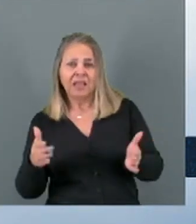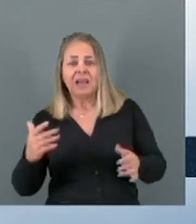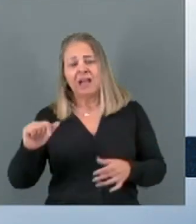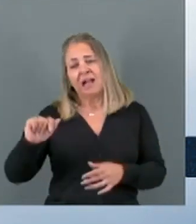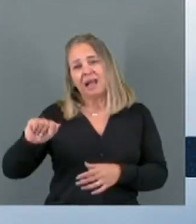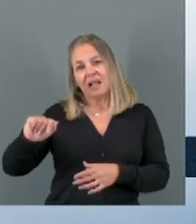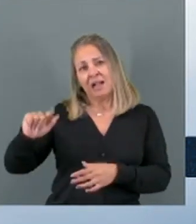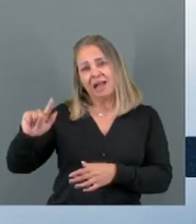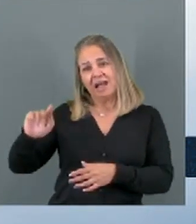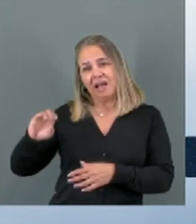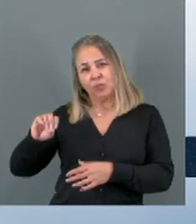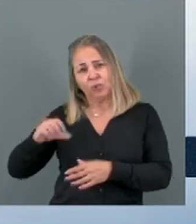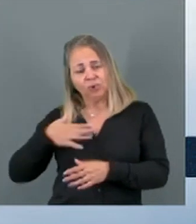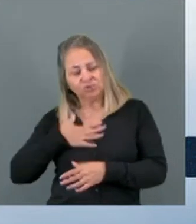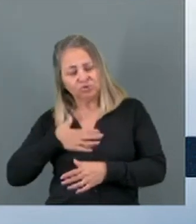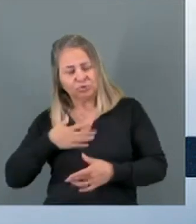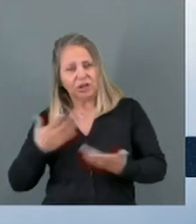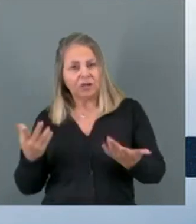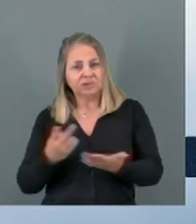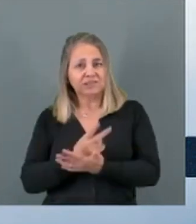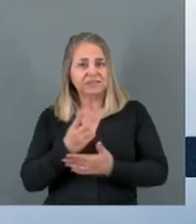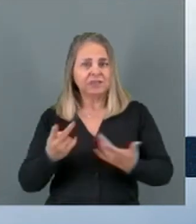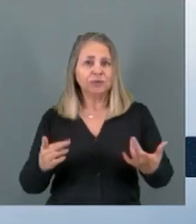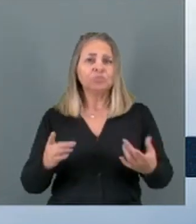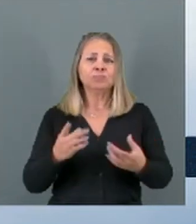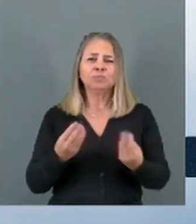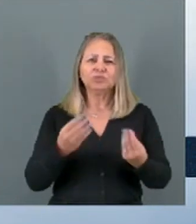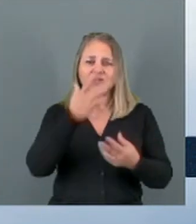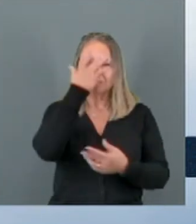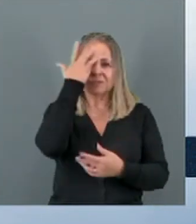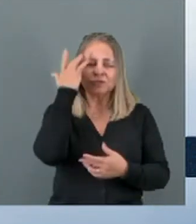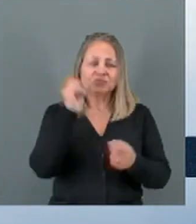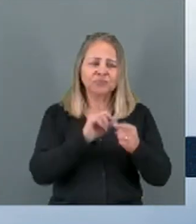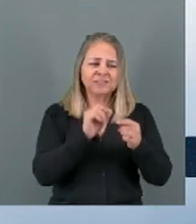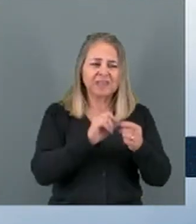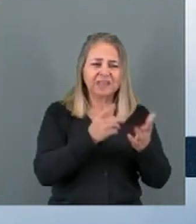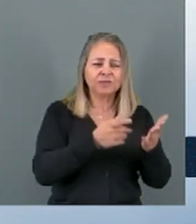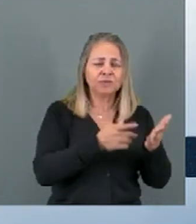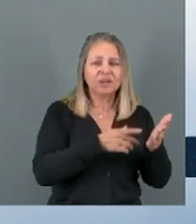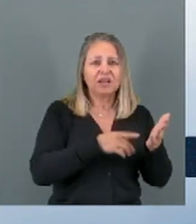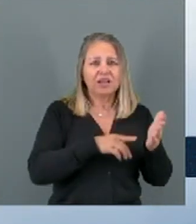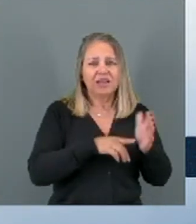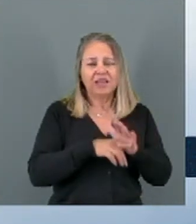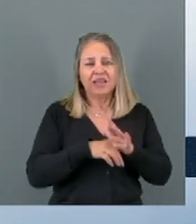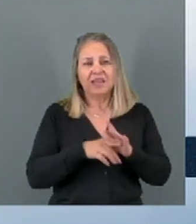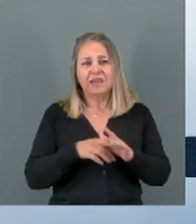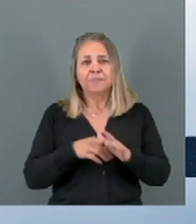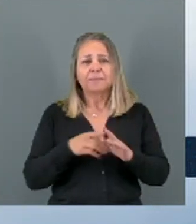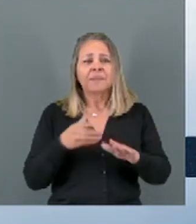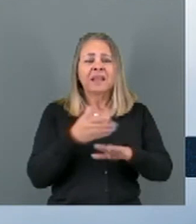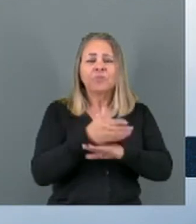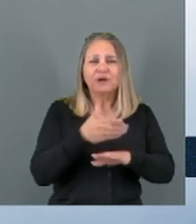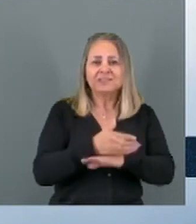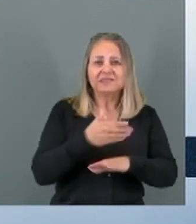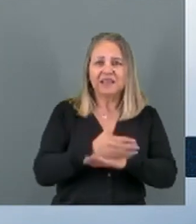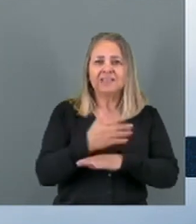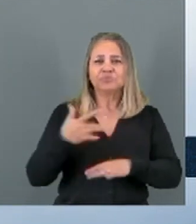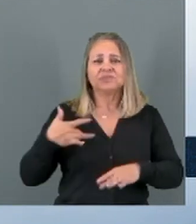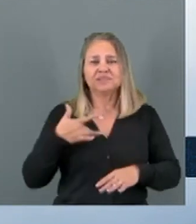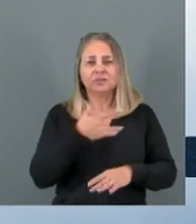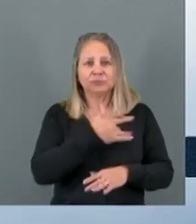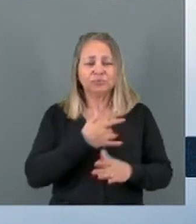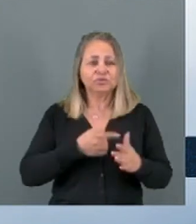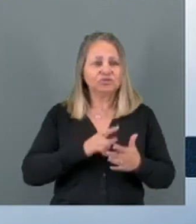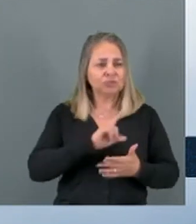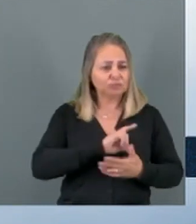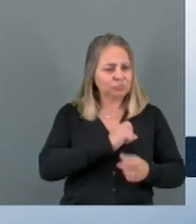de atendimentos ambulatoriais, comparado ao que era esperado. Foi feita uma série histórica de como é que era nos anos anteriores e como é que